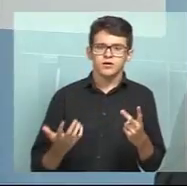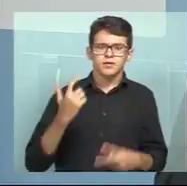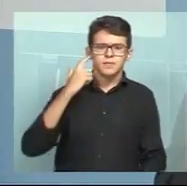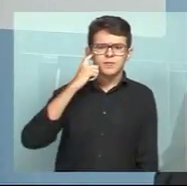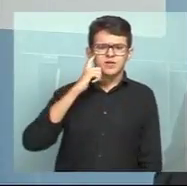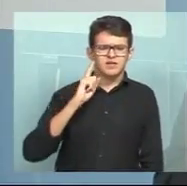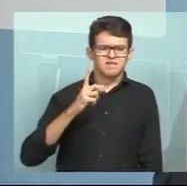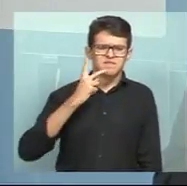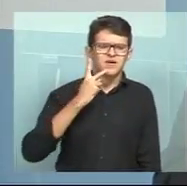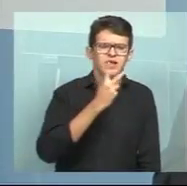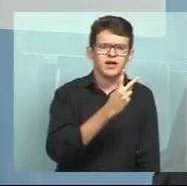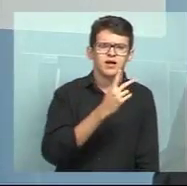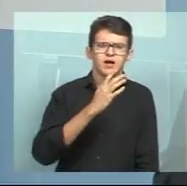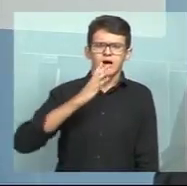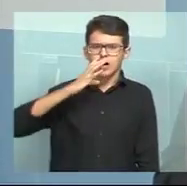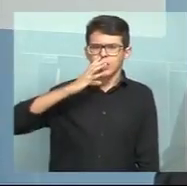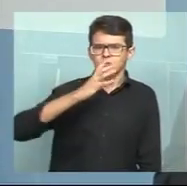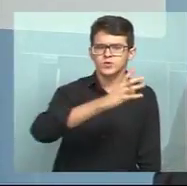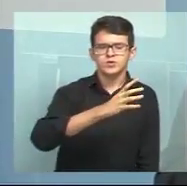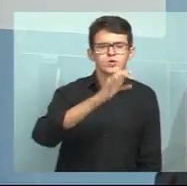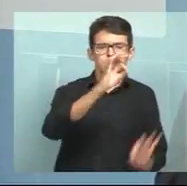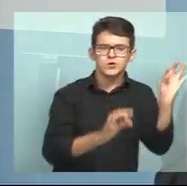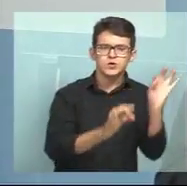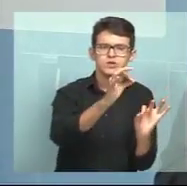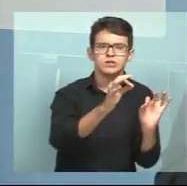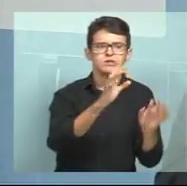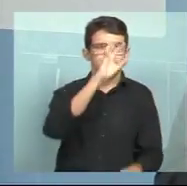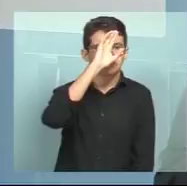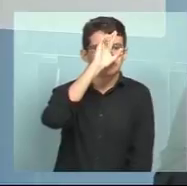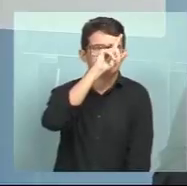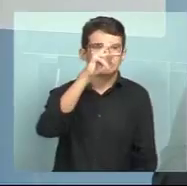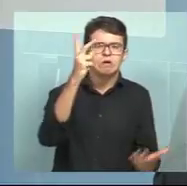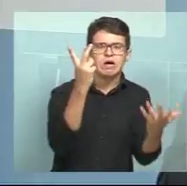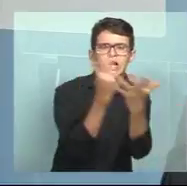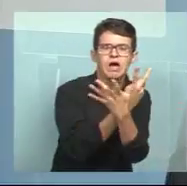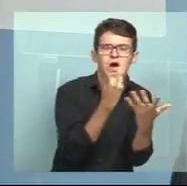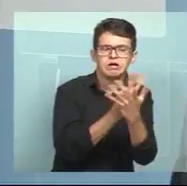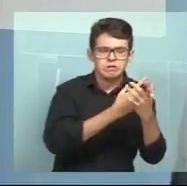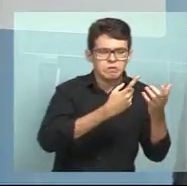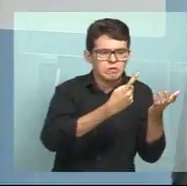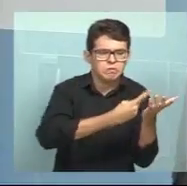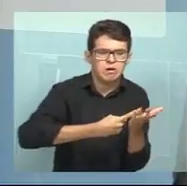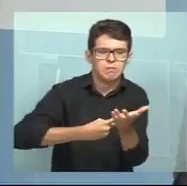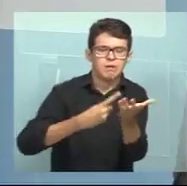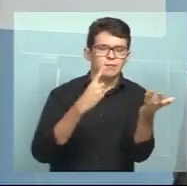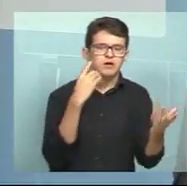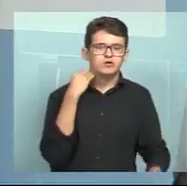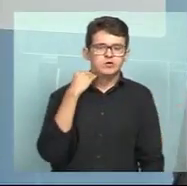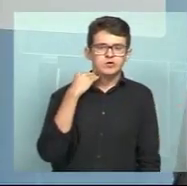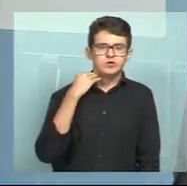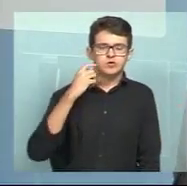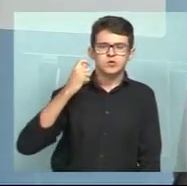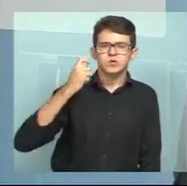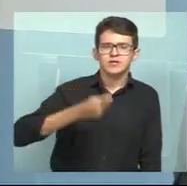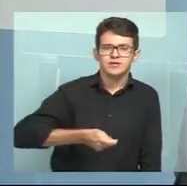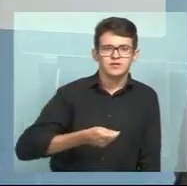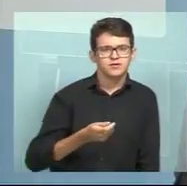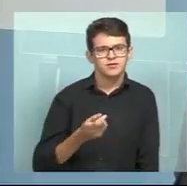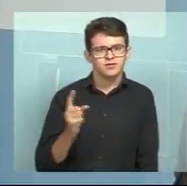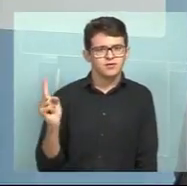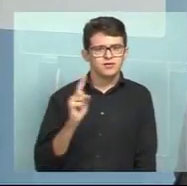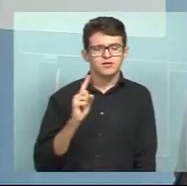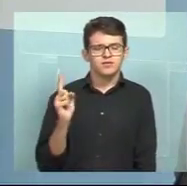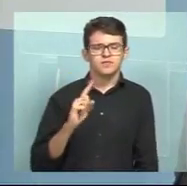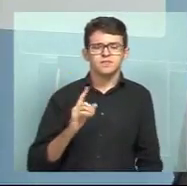erro e injustiça, não. Porque quem vive num país democrático e que não respeita as